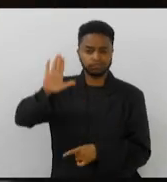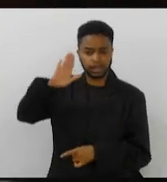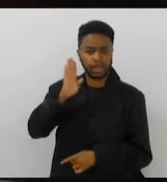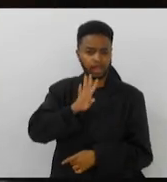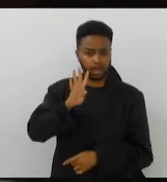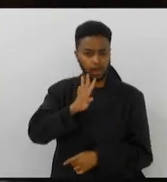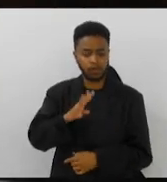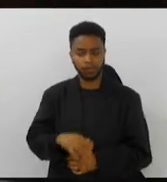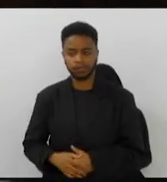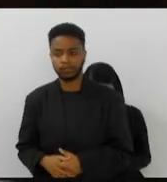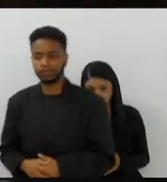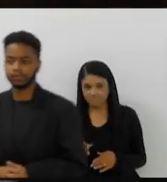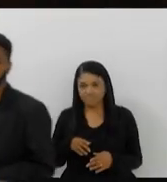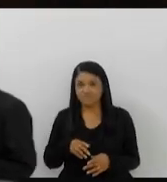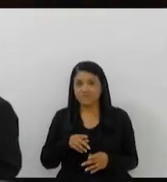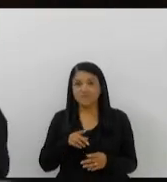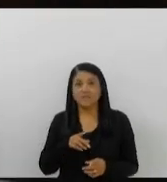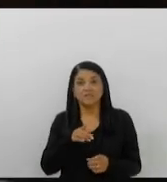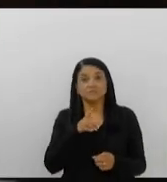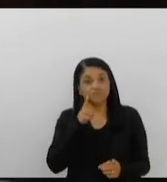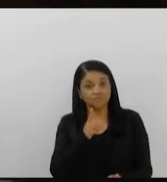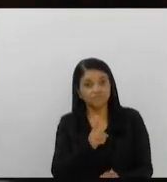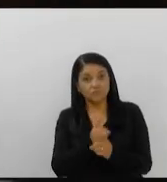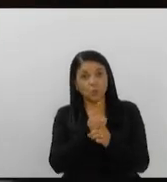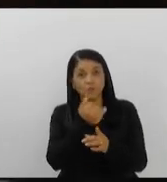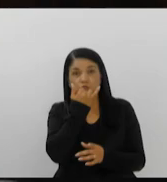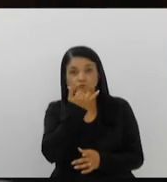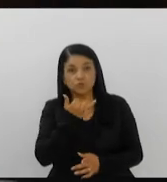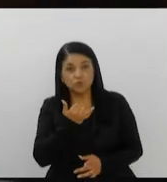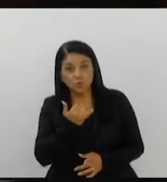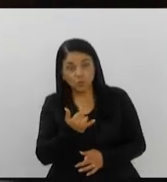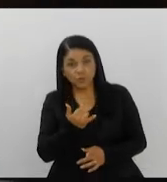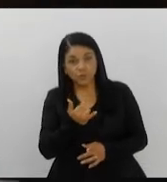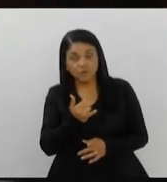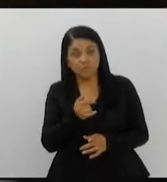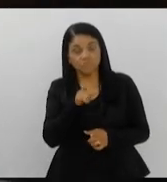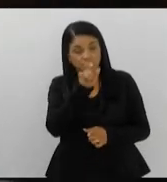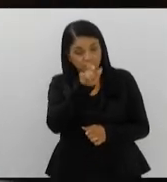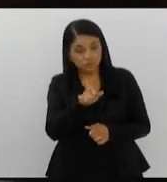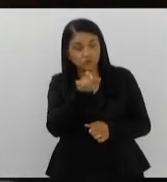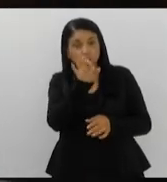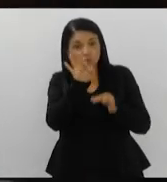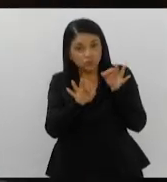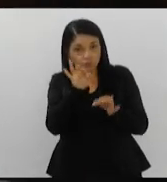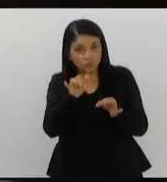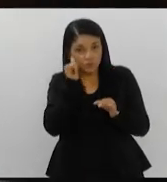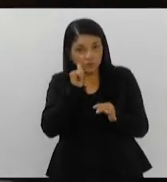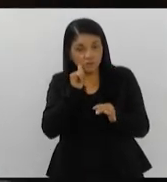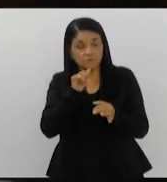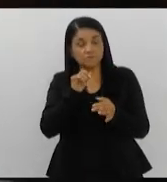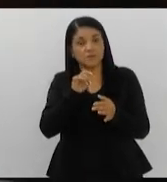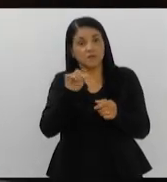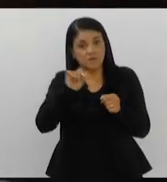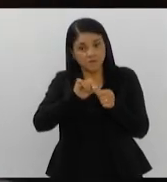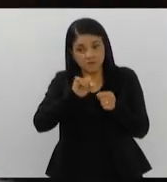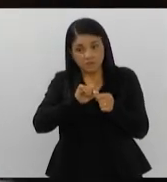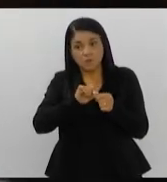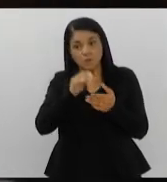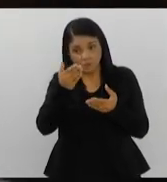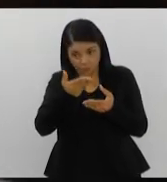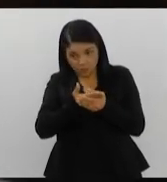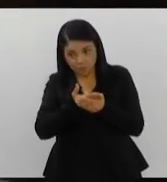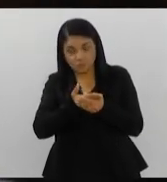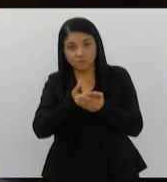legal achou uma desculpa Ele deu uma desculpa pra juíza refazer a decisão refez a decisão eu perdi a